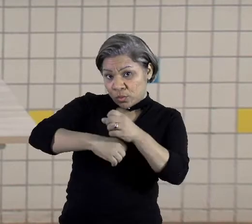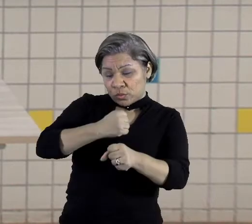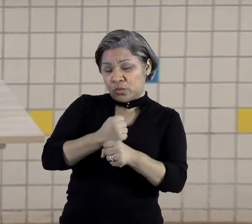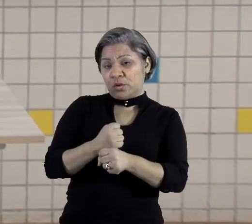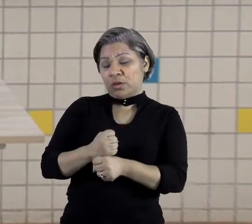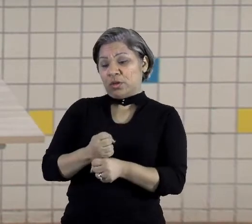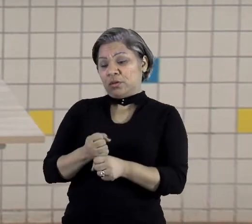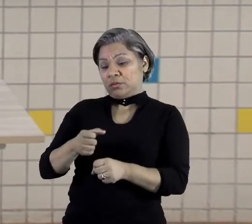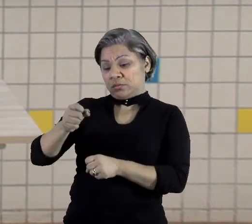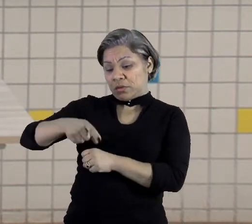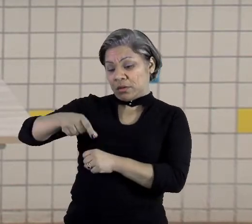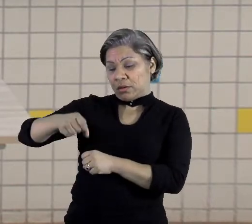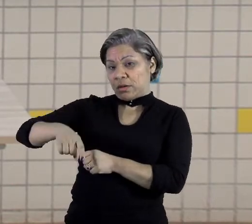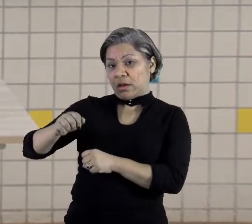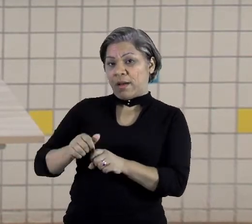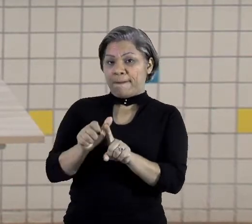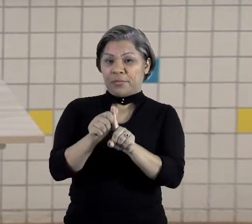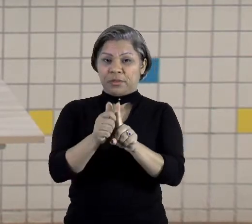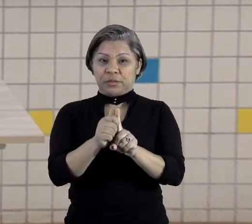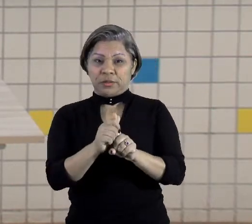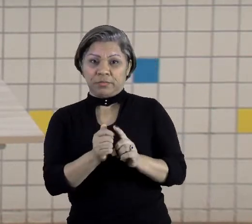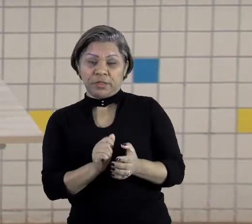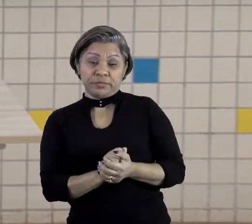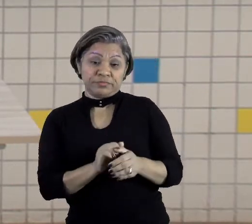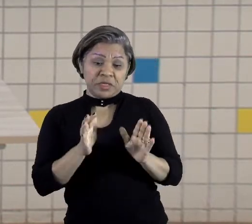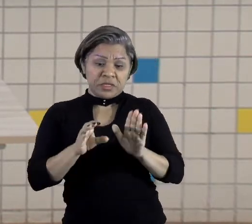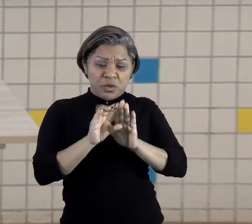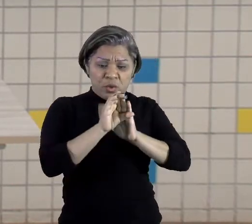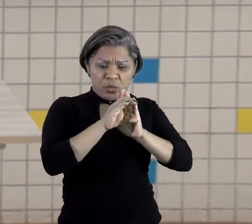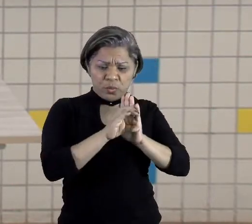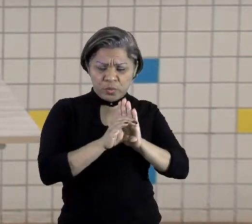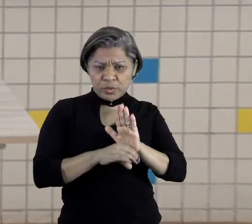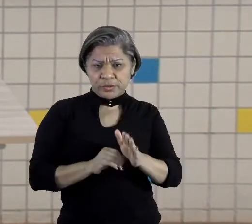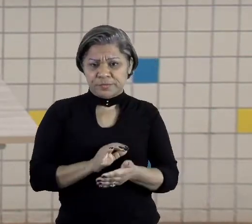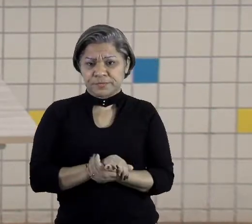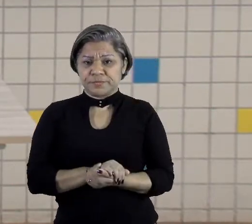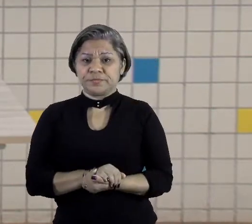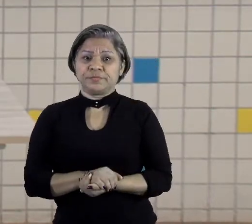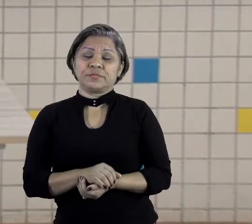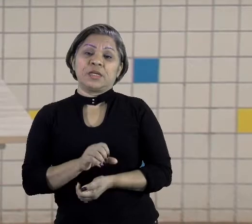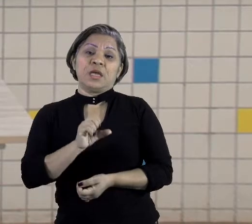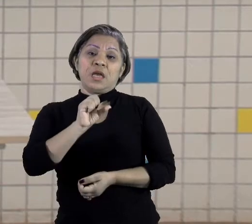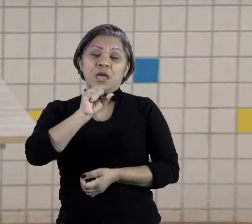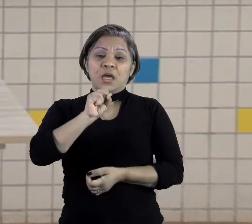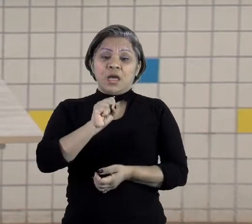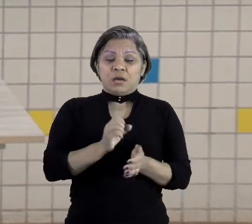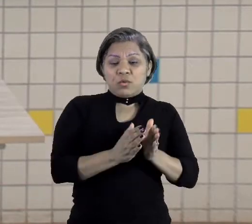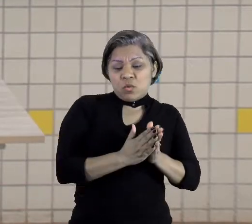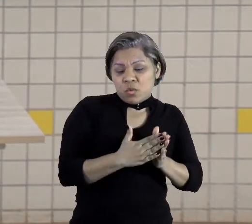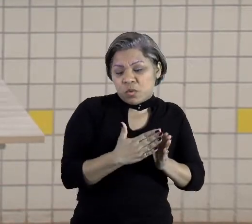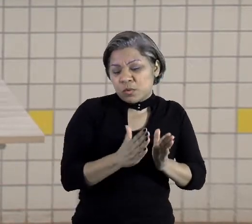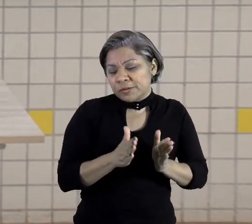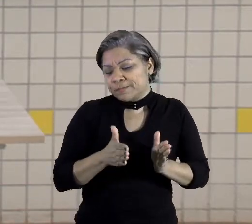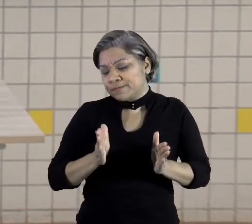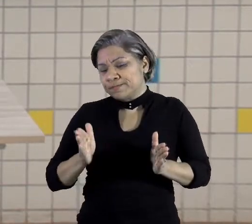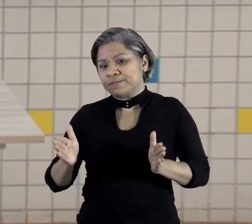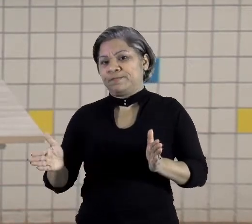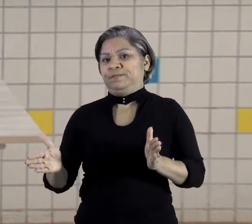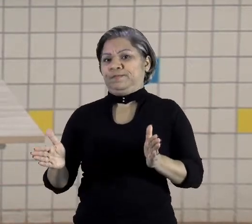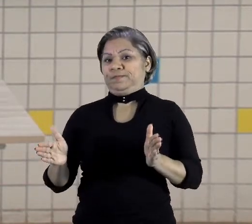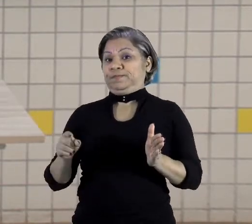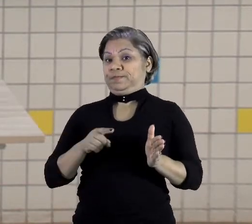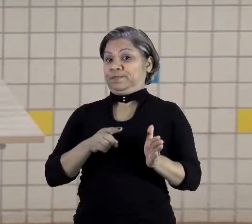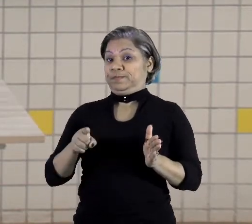são muito pertinho do outro. A sucessão é a sequência repetida, né?